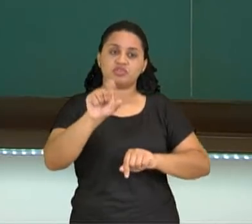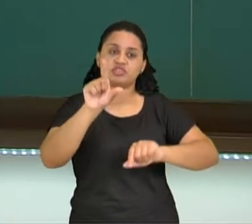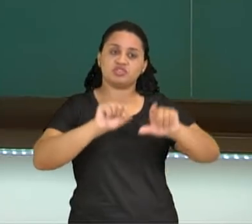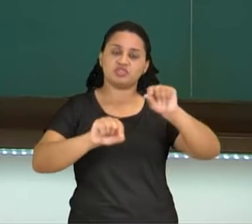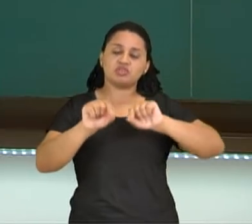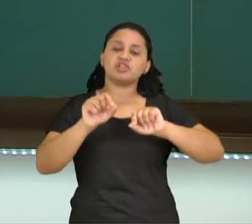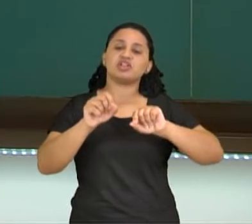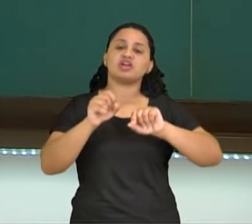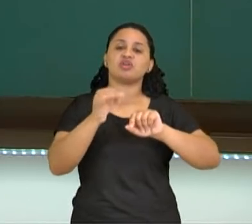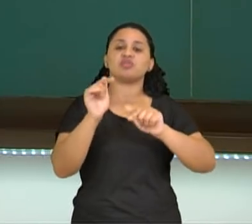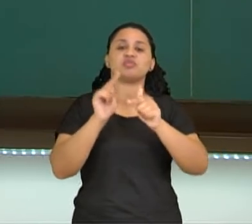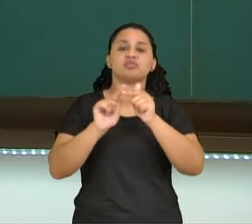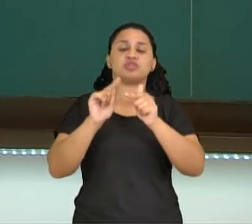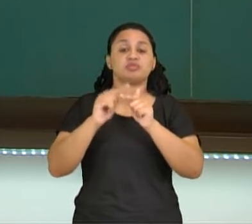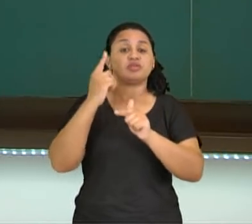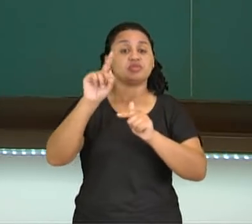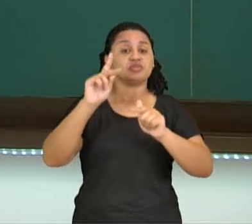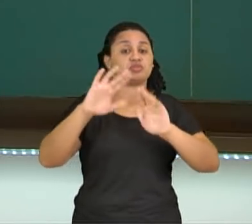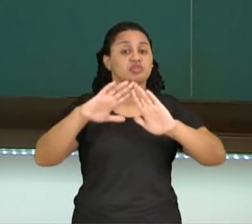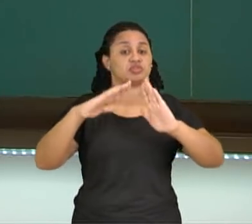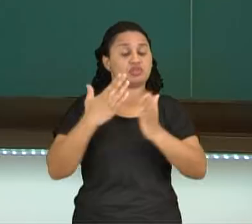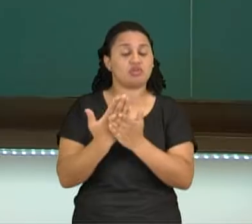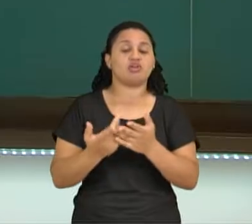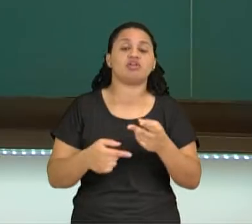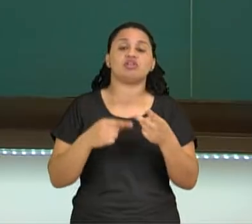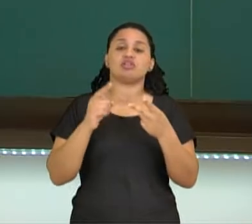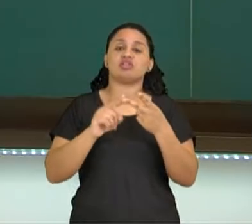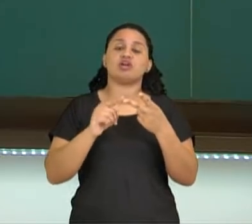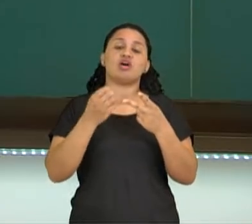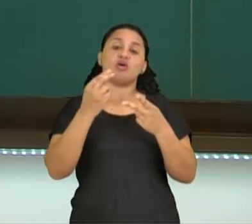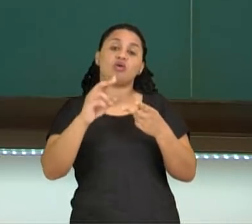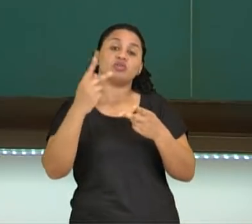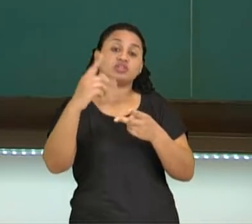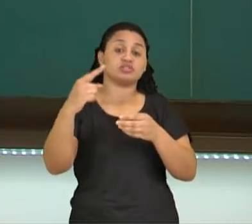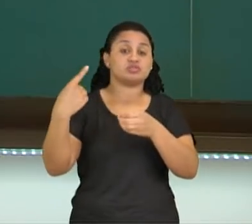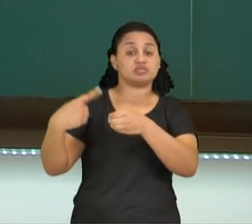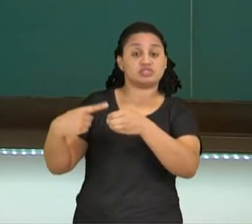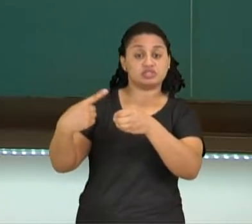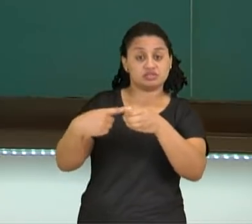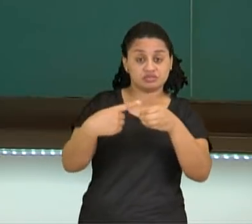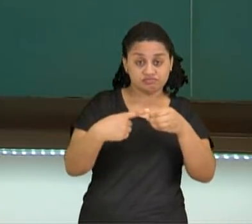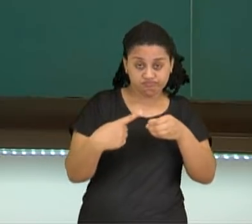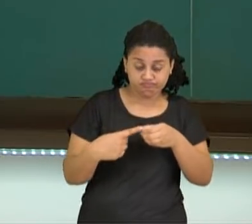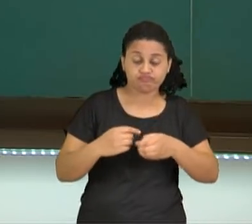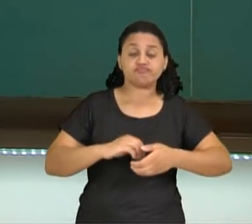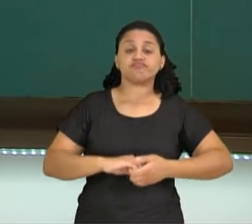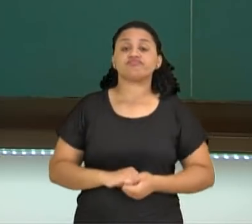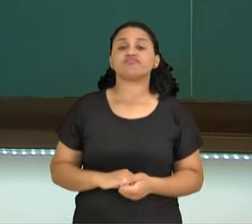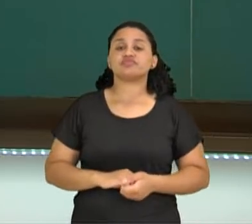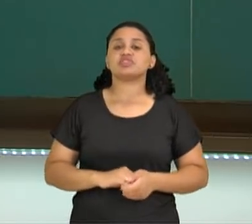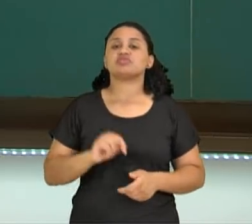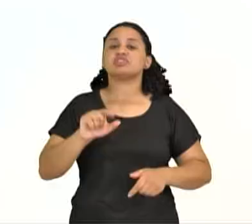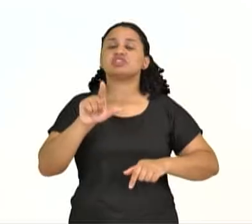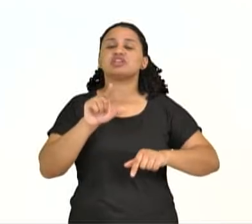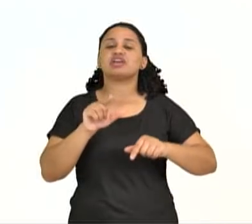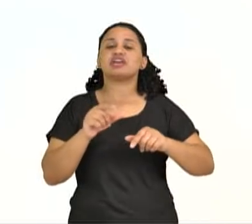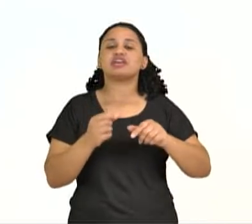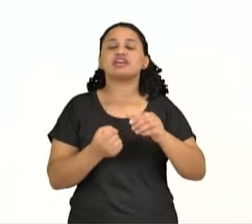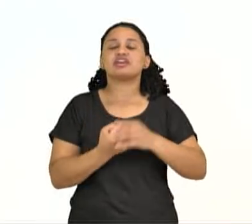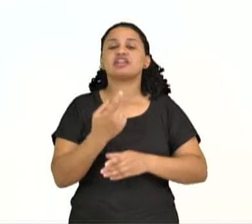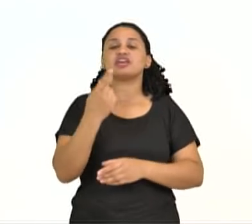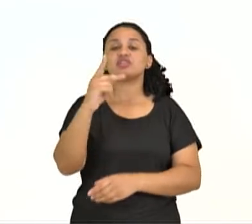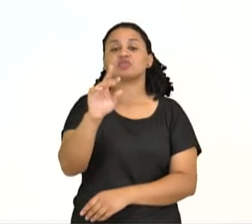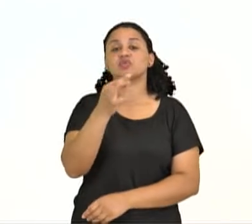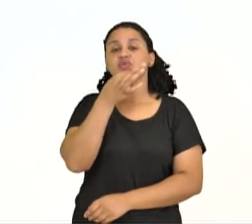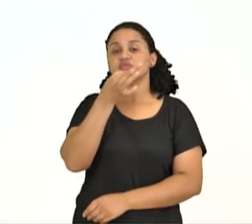sobre algum problema da sua escola ou da sua cidade, por exemplo, tá? E elabore sua opinião sobre